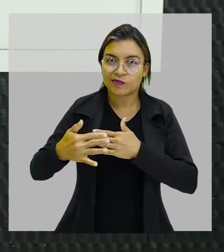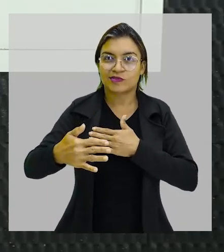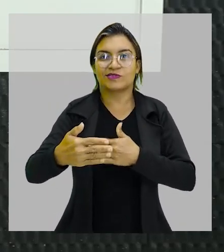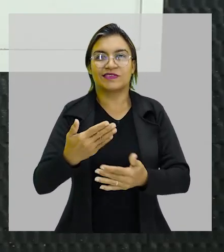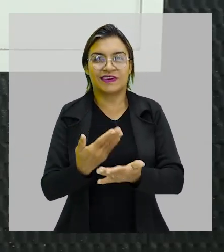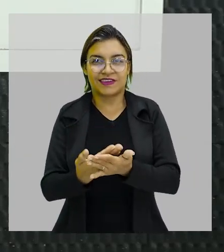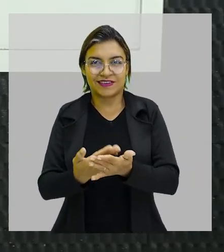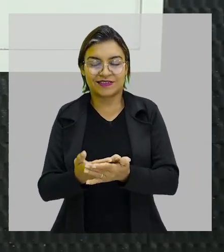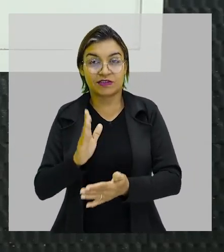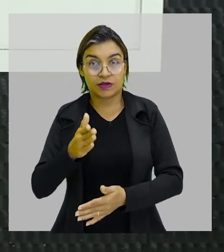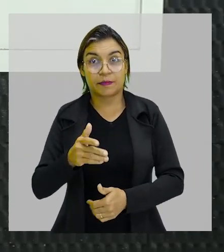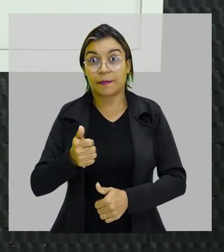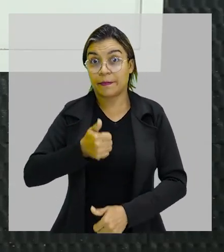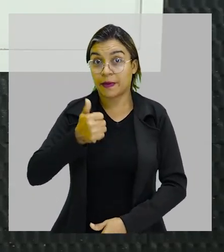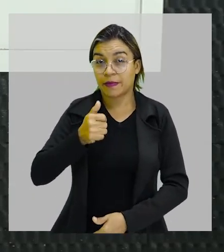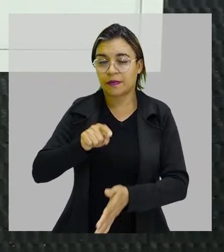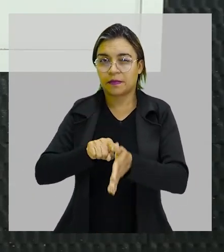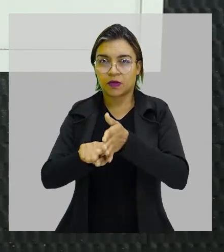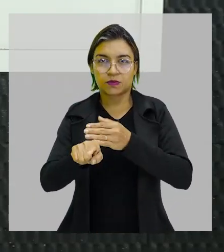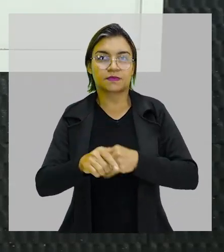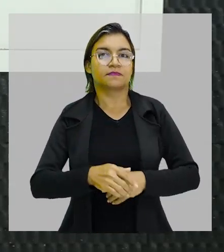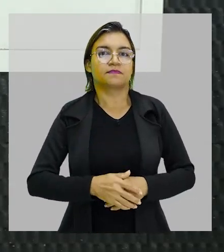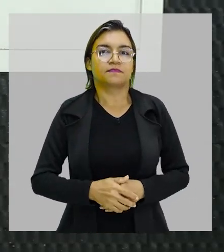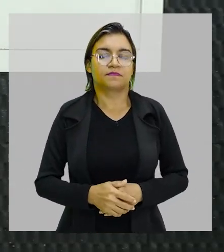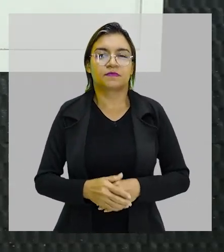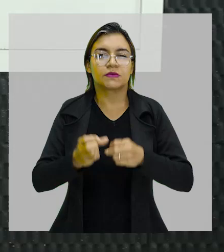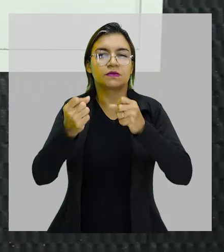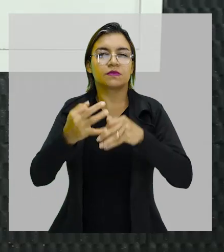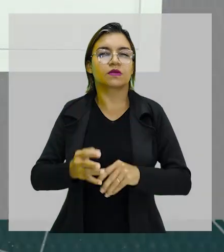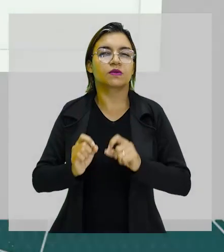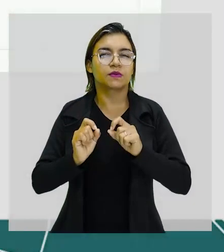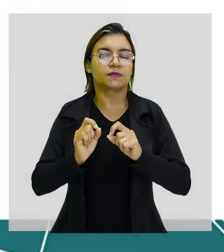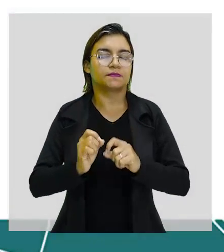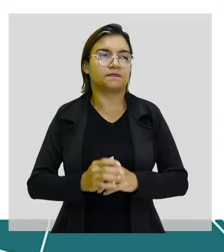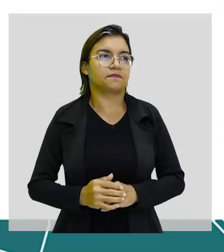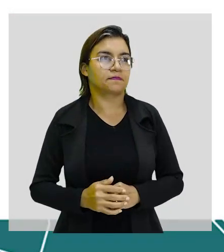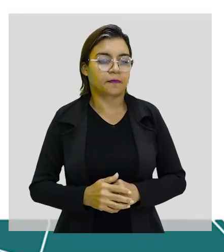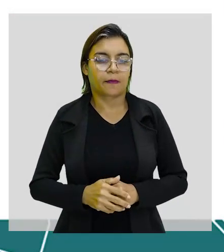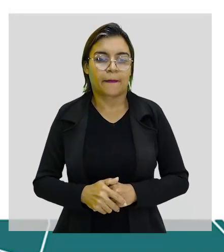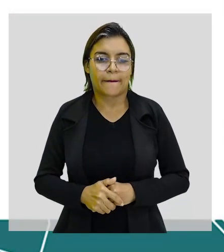para a primeira questão. Então a primeira questão diz o seguinte, vamos lá.